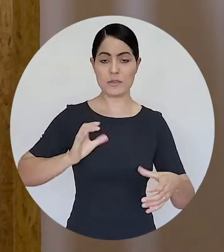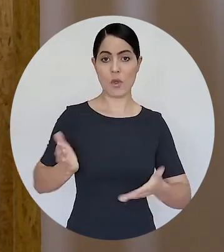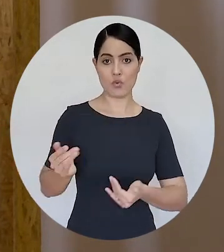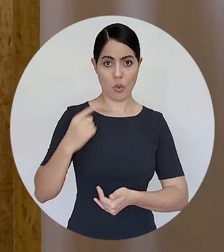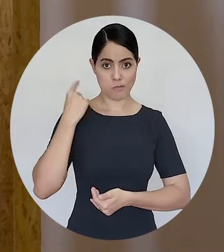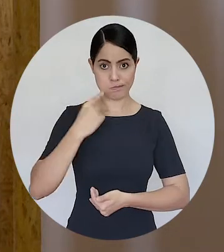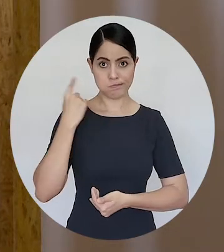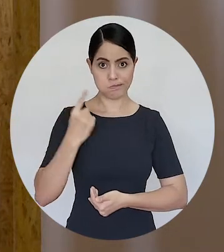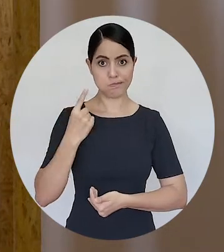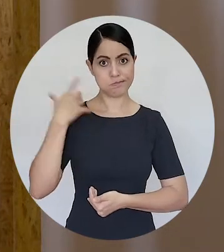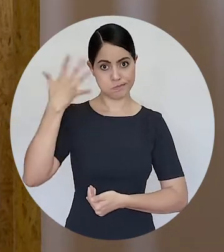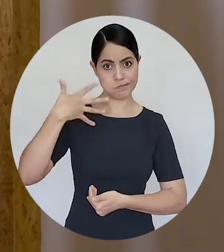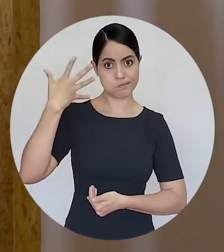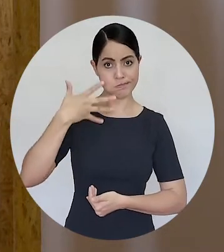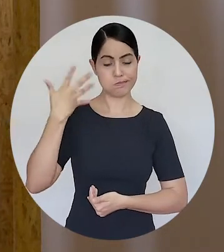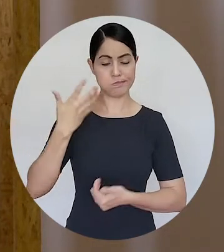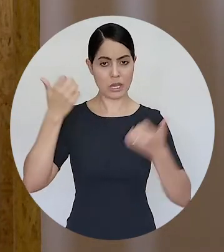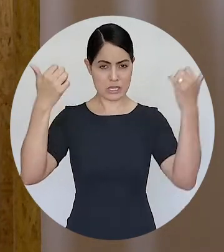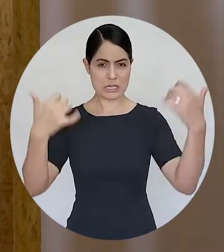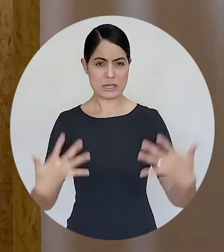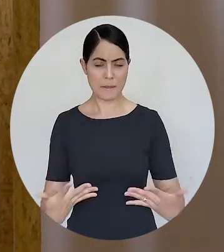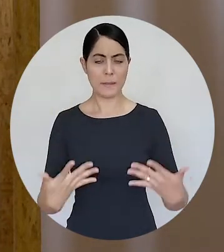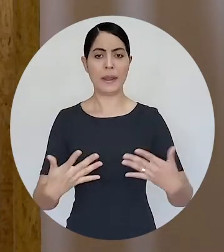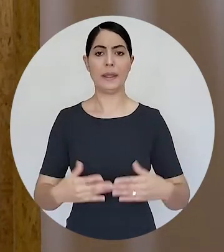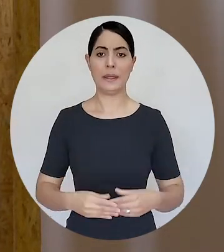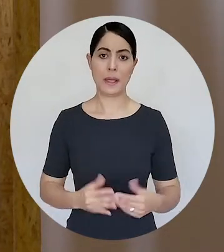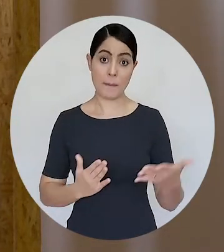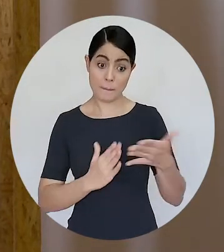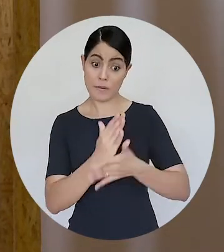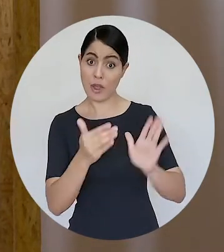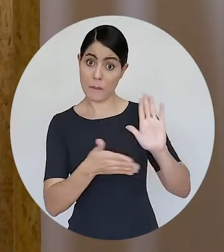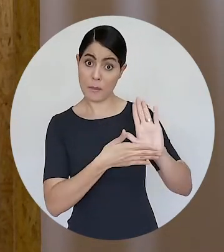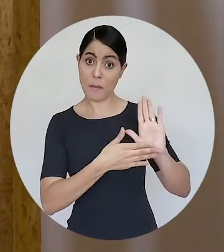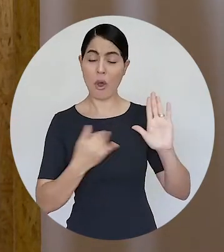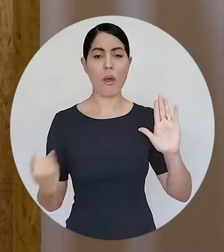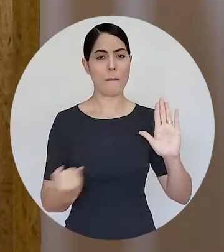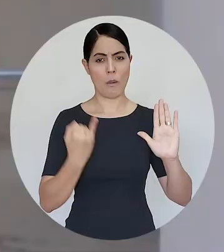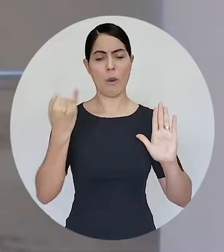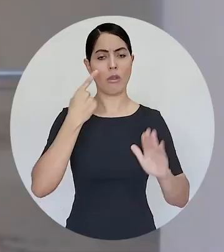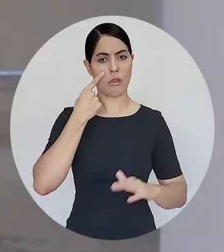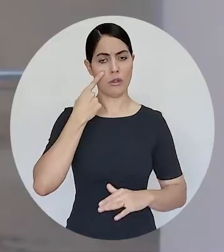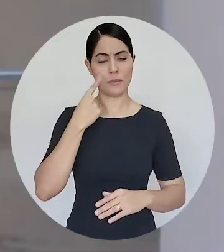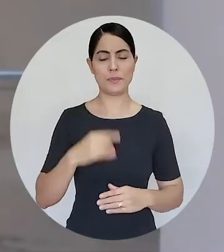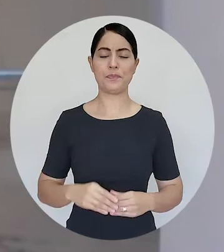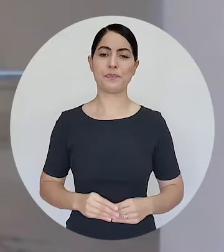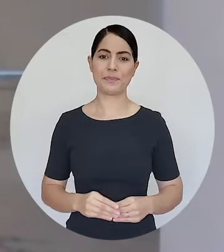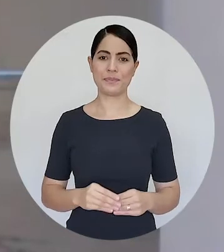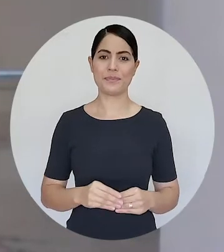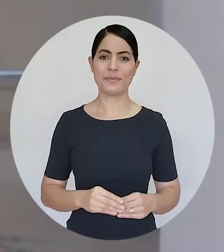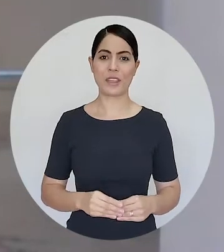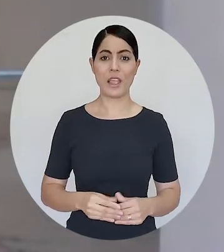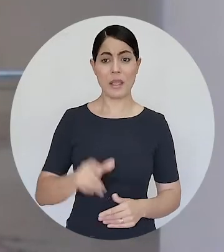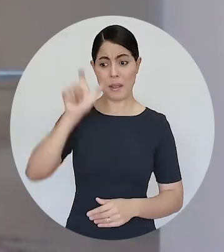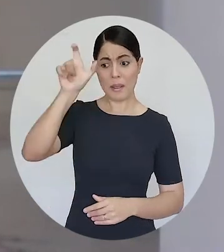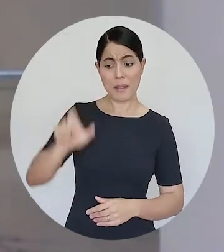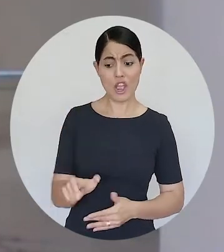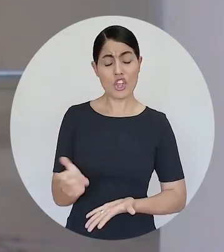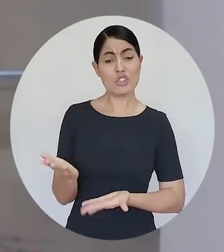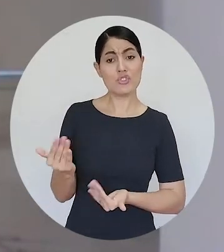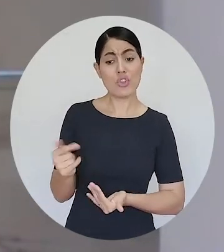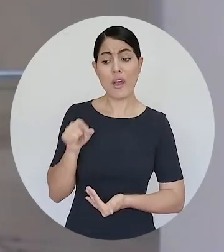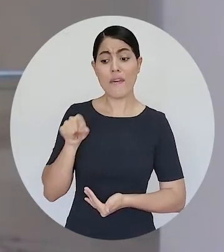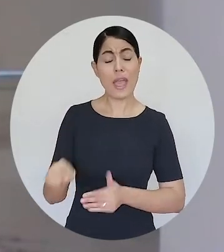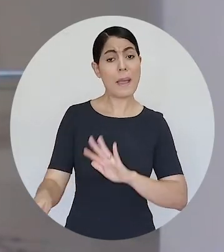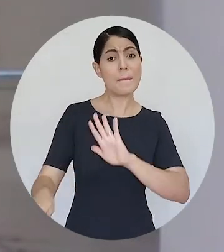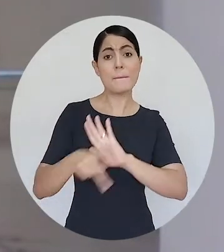da Jovem Advocacia, comenta a importância da aprovação da proposta. Os jovens precisam falar pela sua